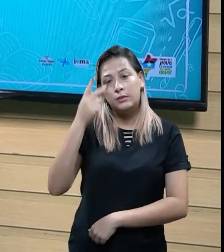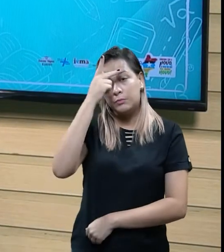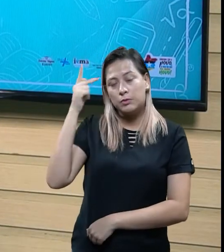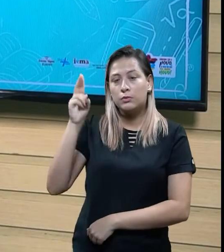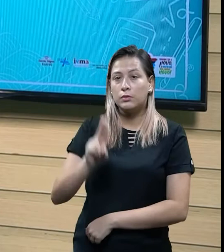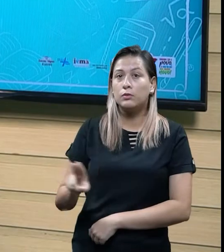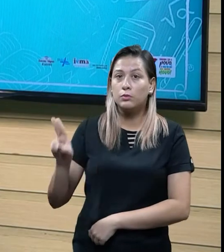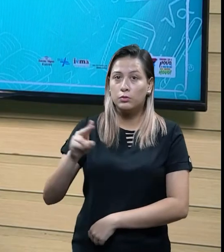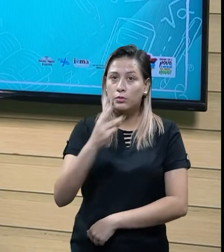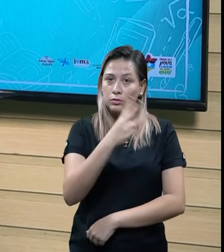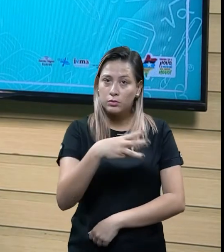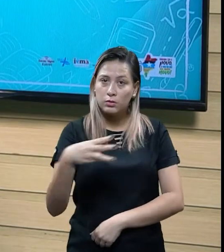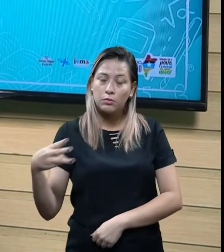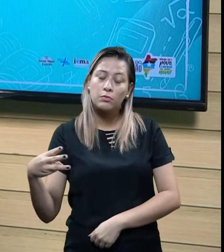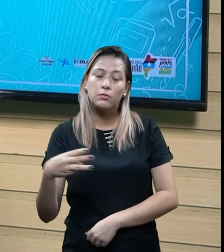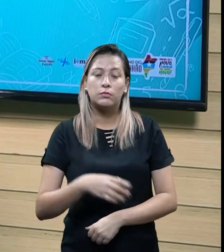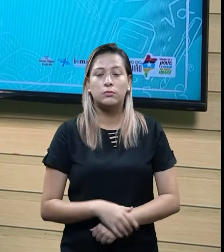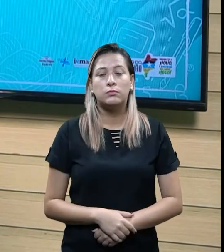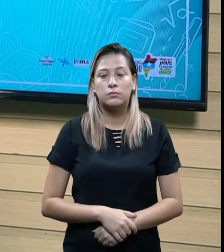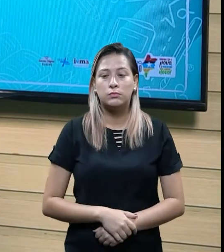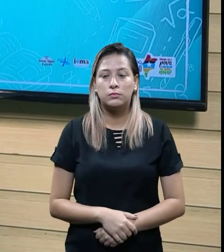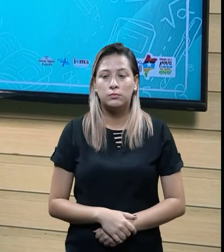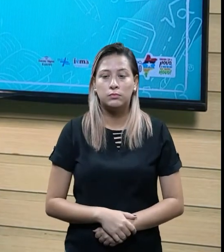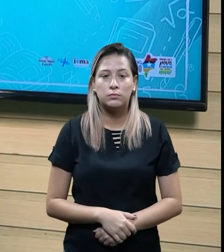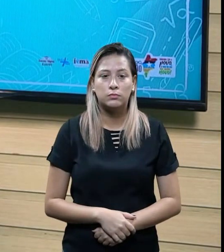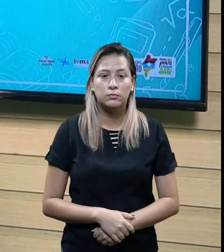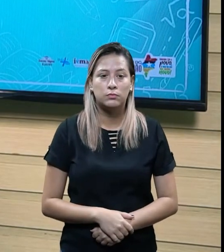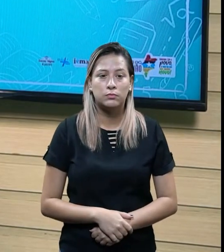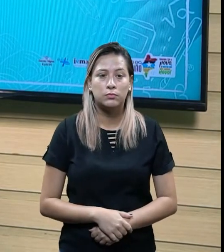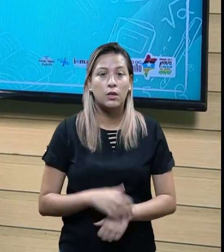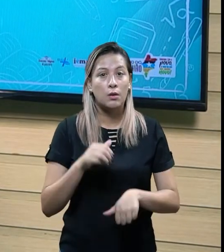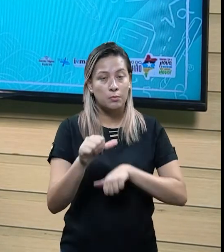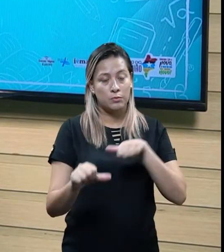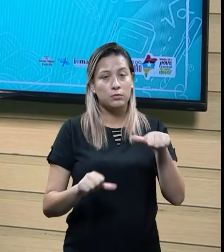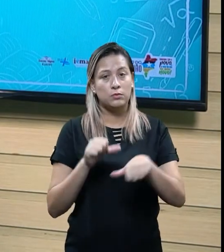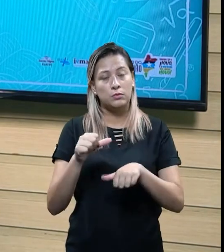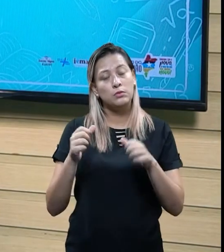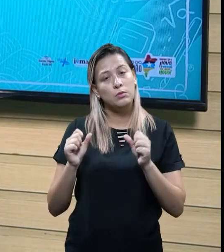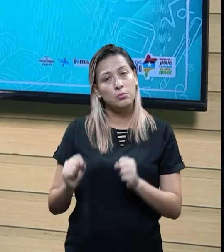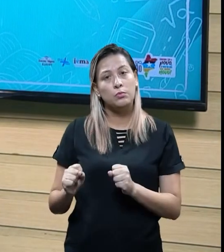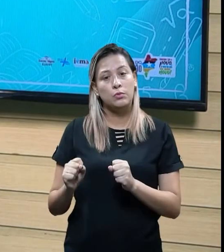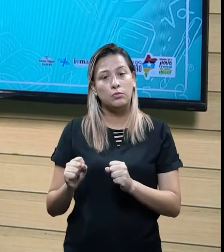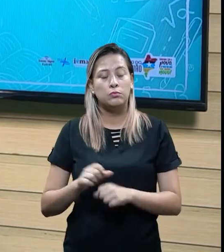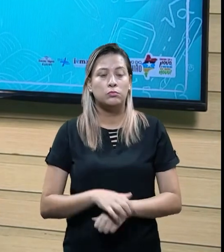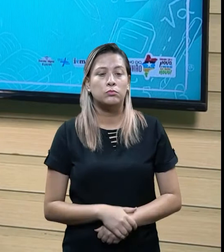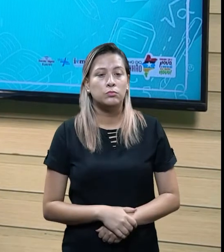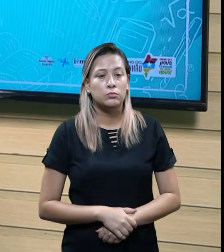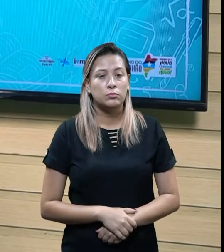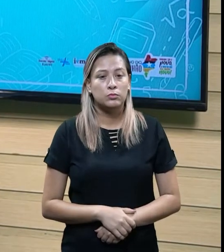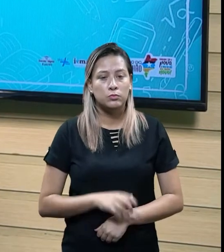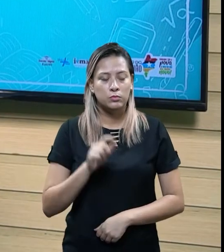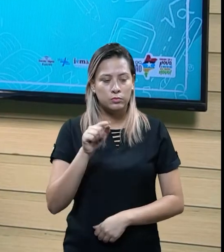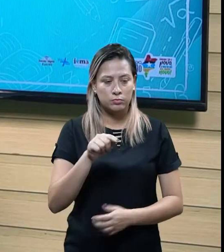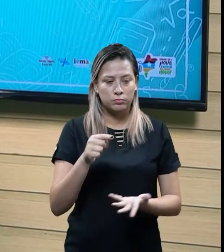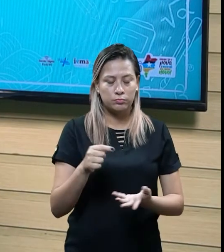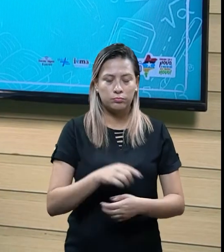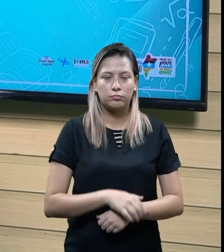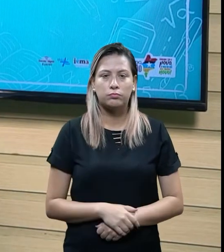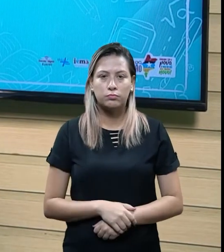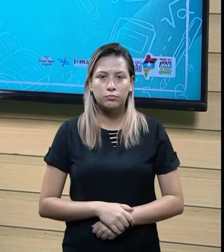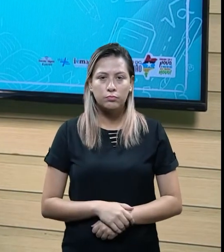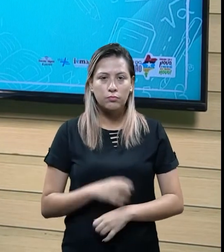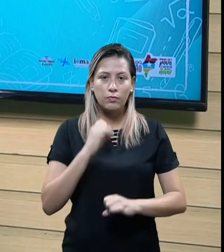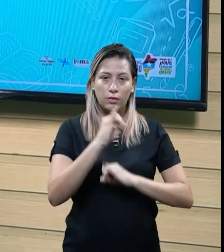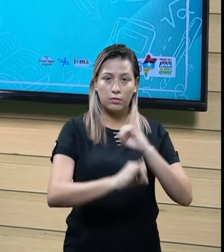têm a versão original, essa atualização ela pode ser feita de forma automática. Você vai lá, acessa